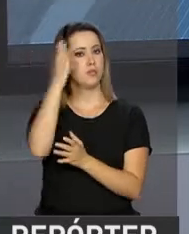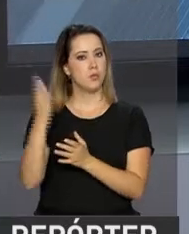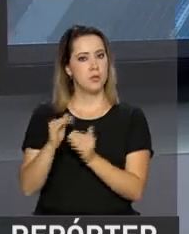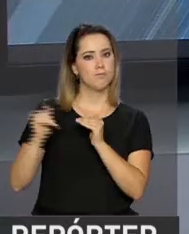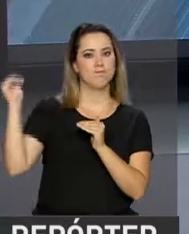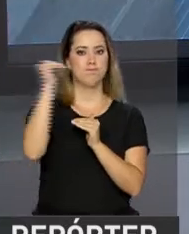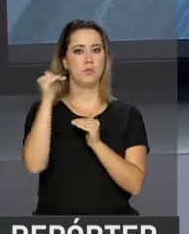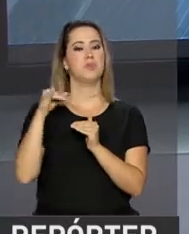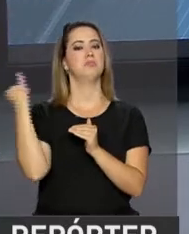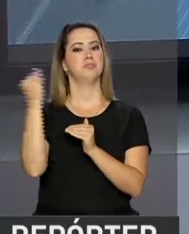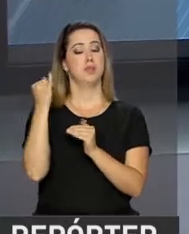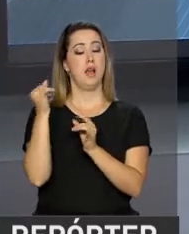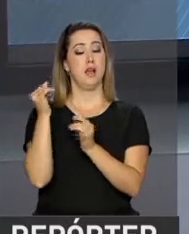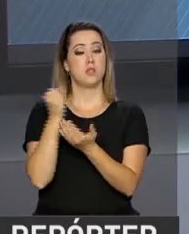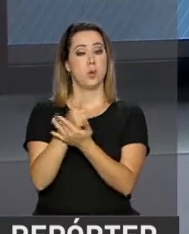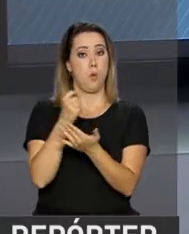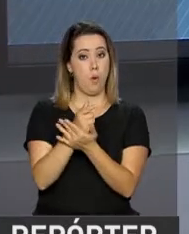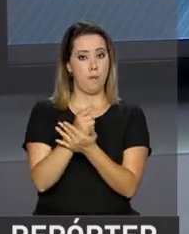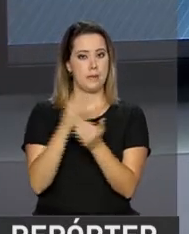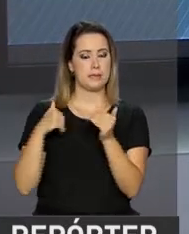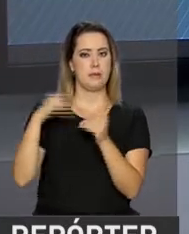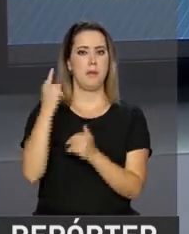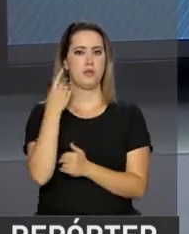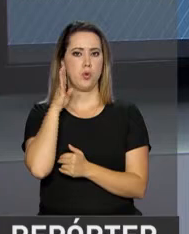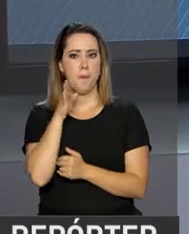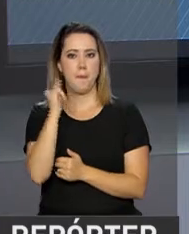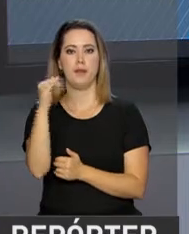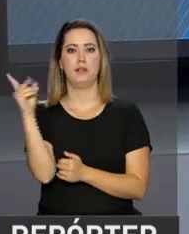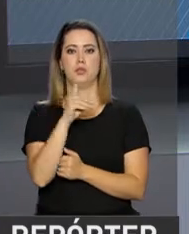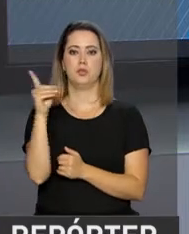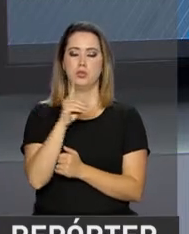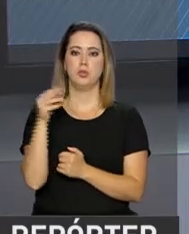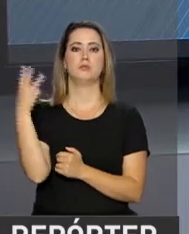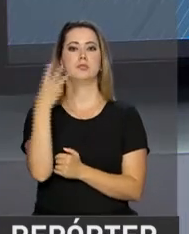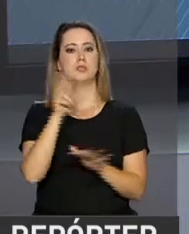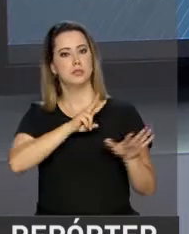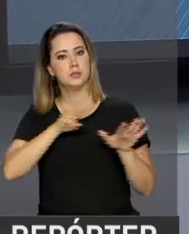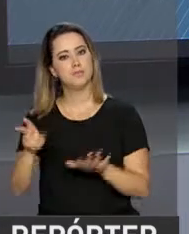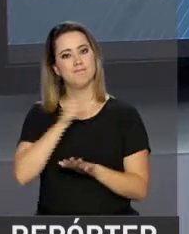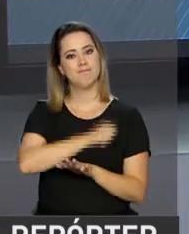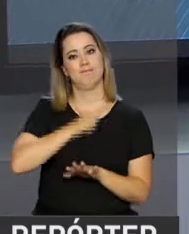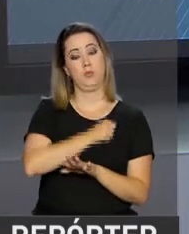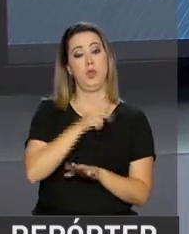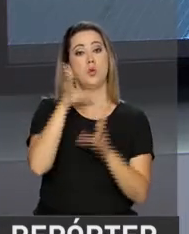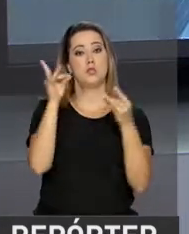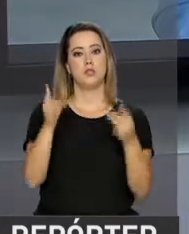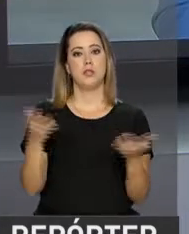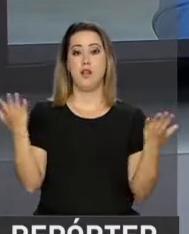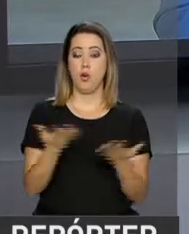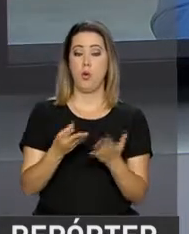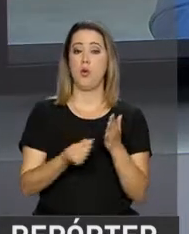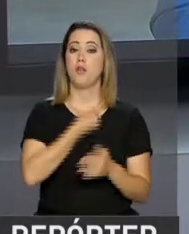superaram as importações em mais de 1 bilhão de dólares na terceira semana de agosto os detalhes ao